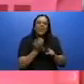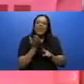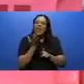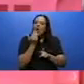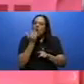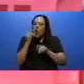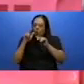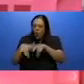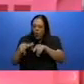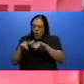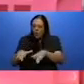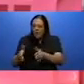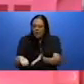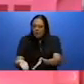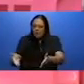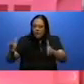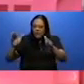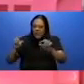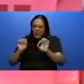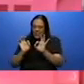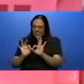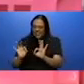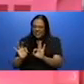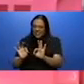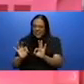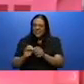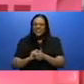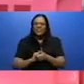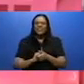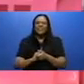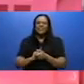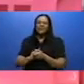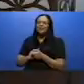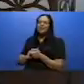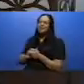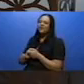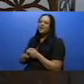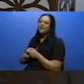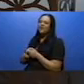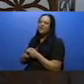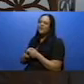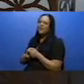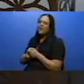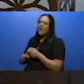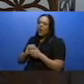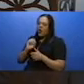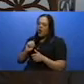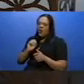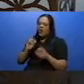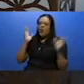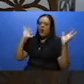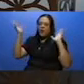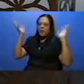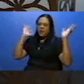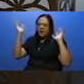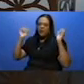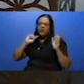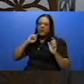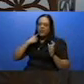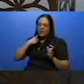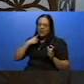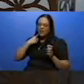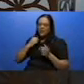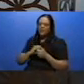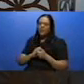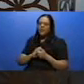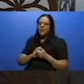compostagem. Ai, que bom, Dudu. Isso. Olha só, e deixa eu te falar, a coleta seletiva, se tiver no seu bairro,